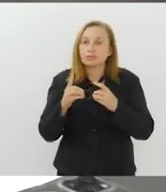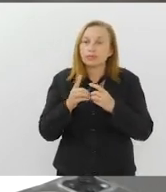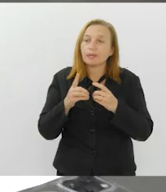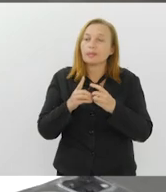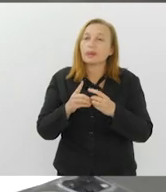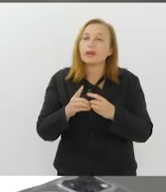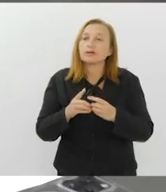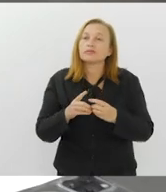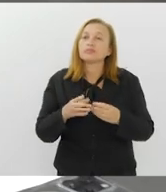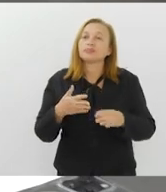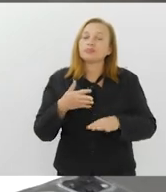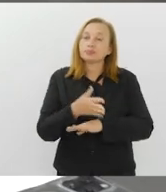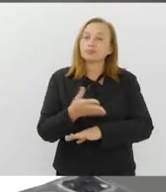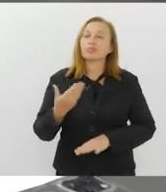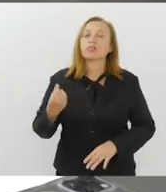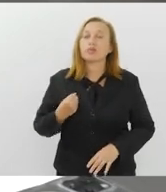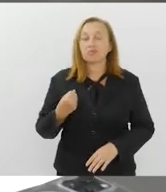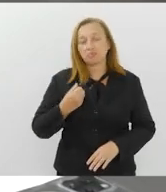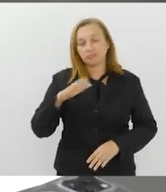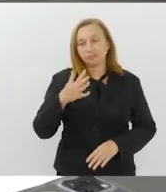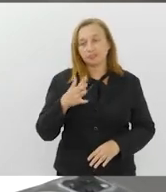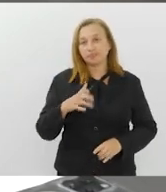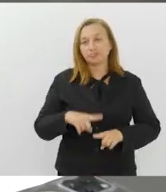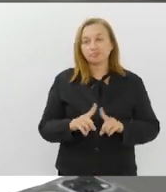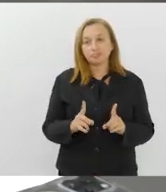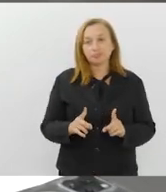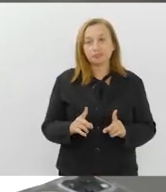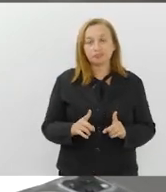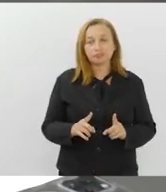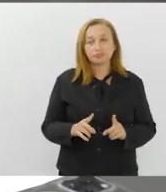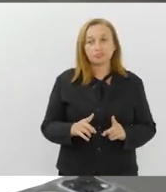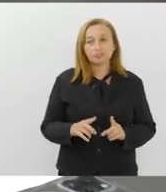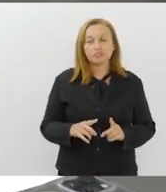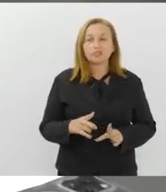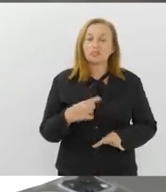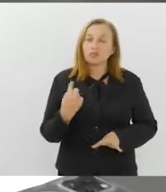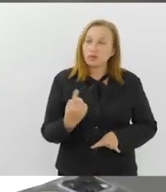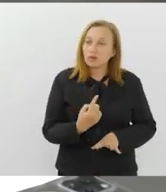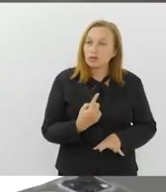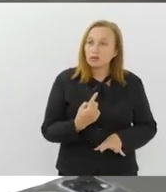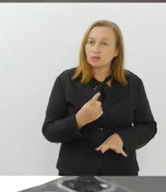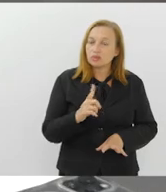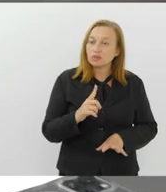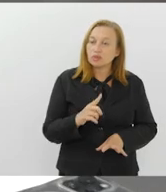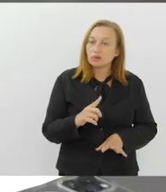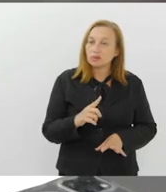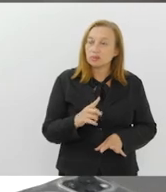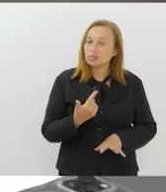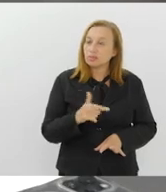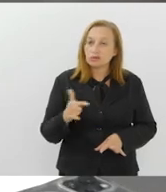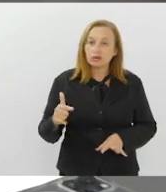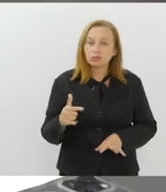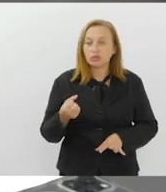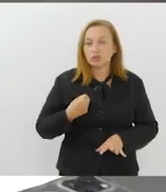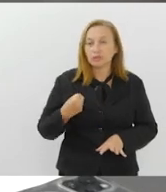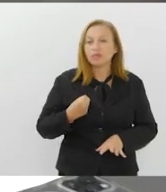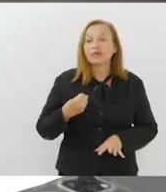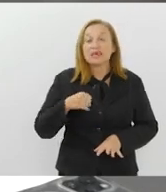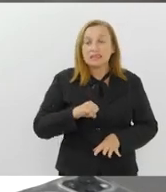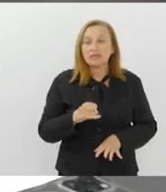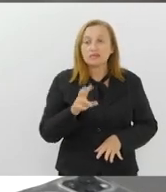tentar chegar a um número próximo. Mas são inferências, porque nós não dispomos desse número. Se fôssemos